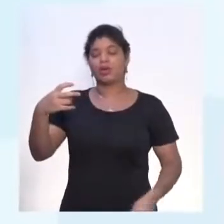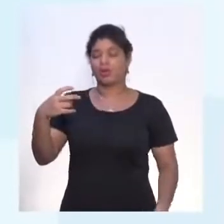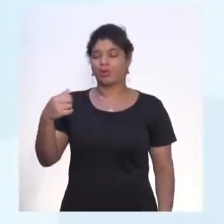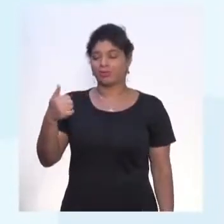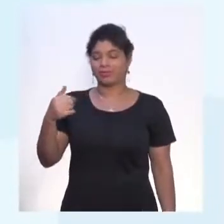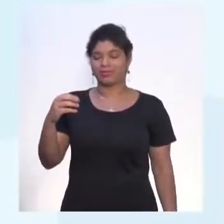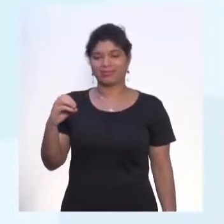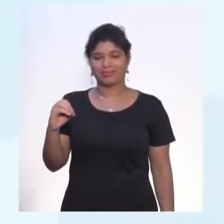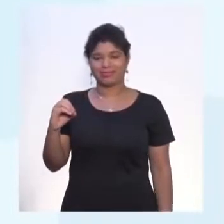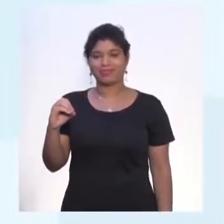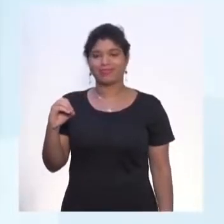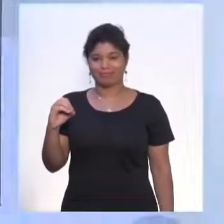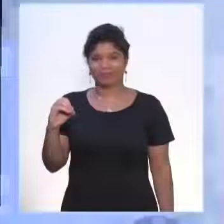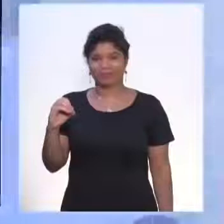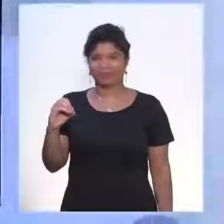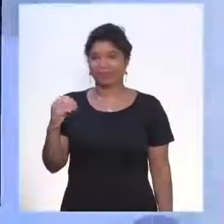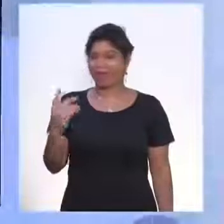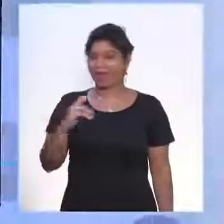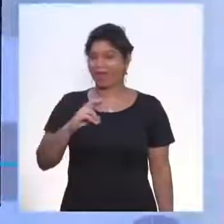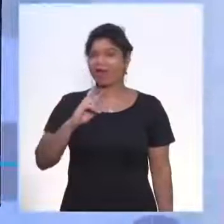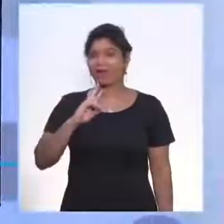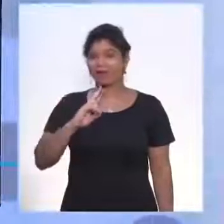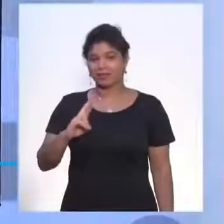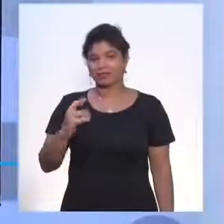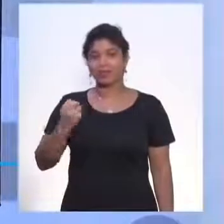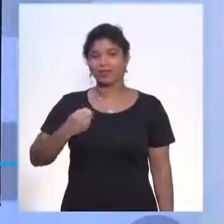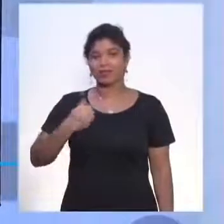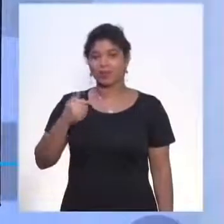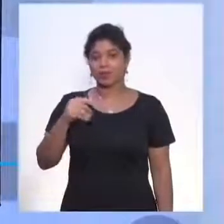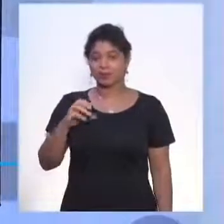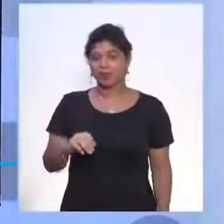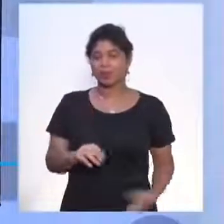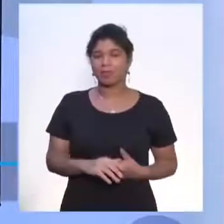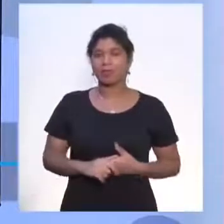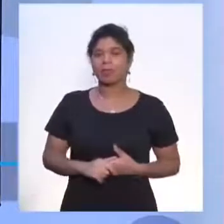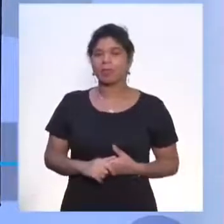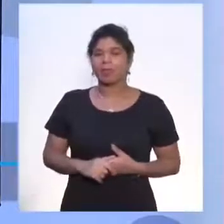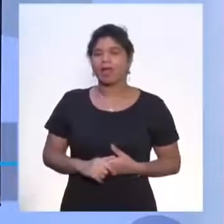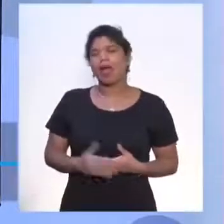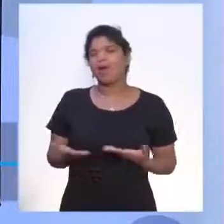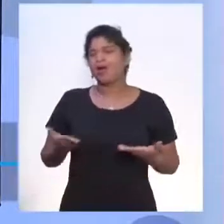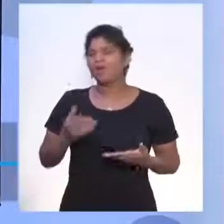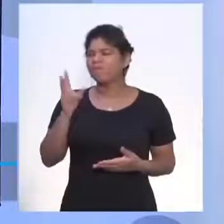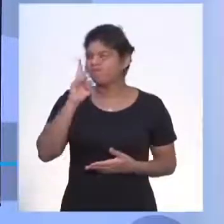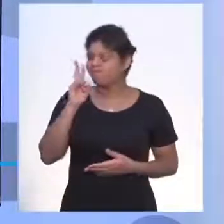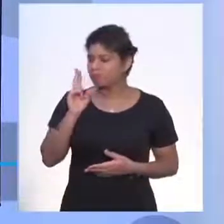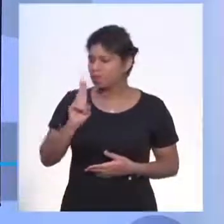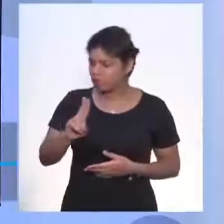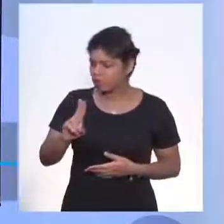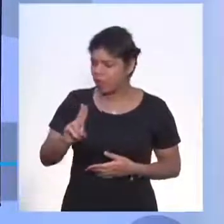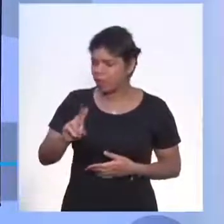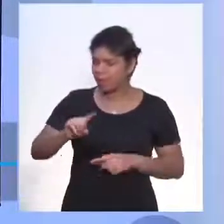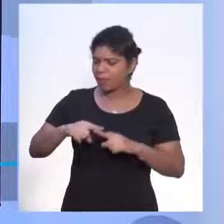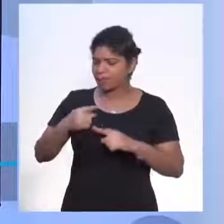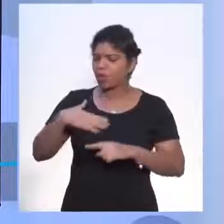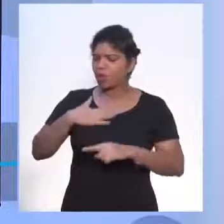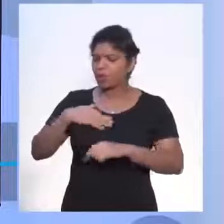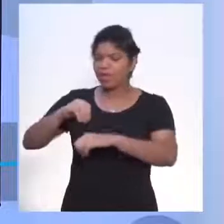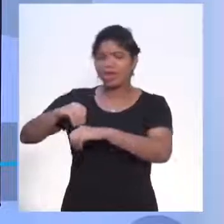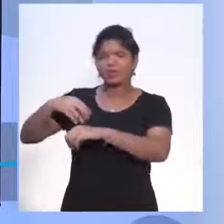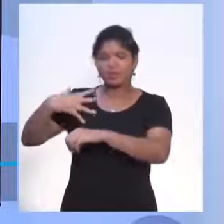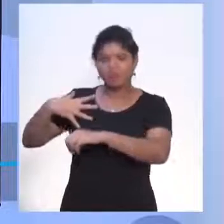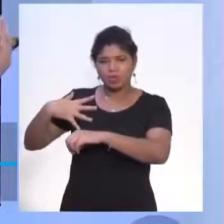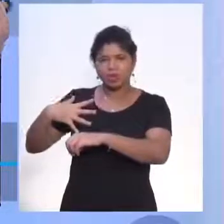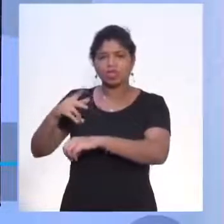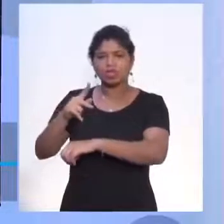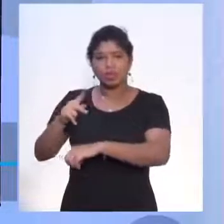aqui é o 10. Eu poderia dizer, eu gostei da ideia, que eu não vou lembrar agora o nome do professor, mas tentem